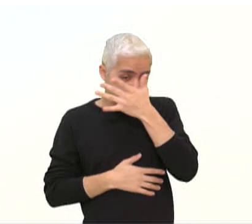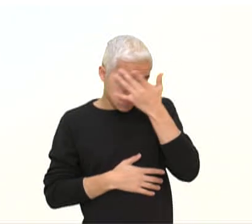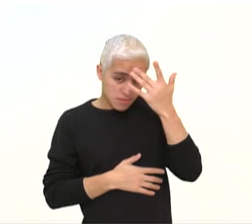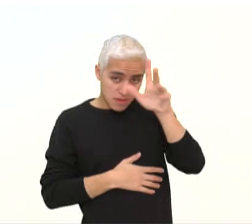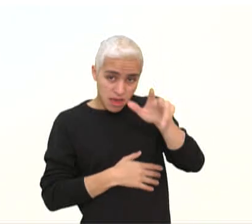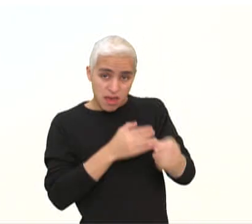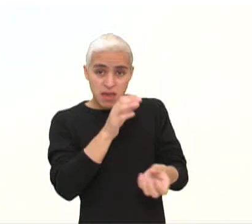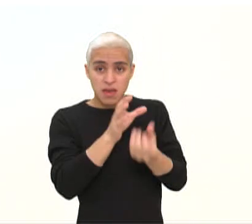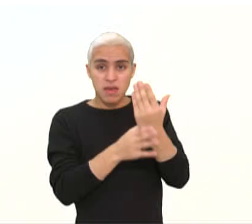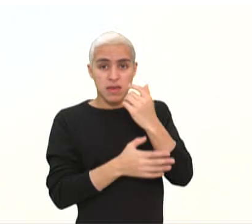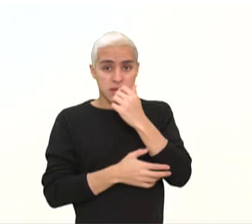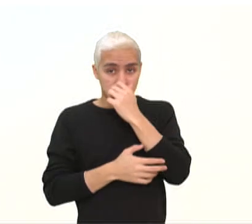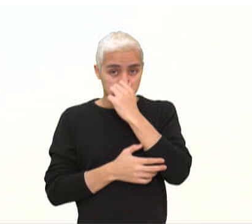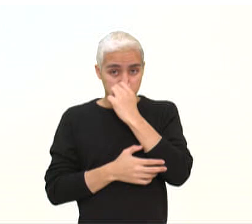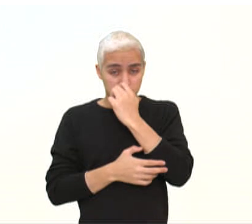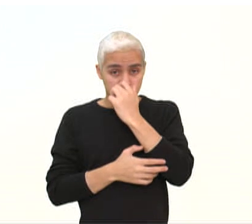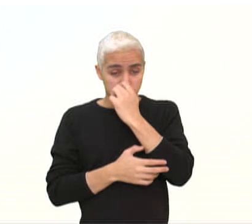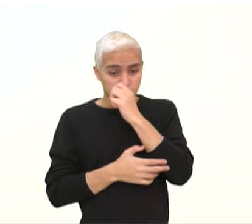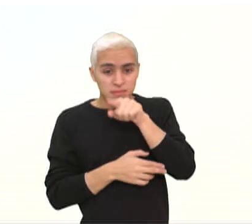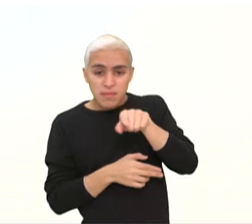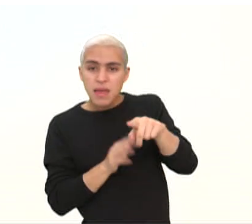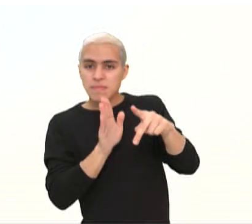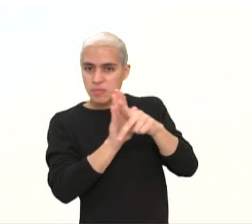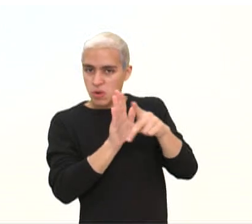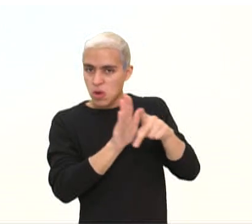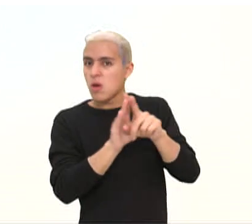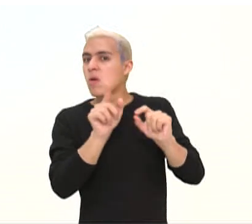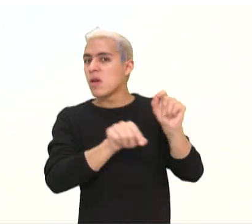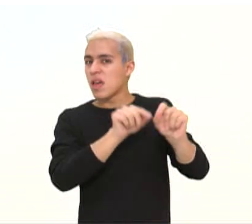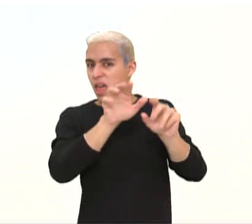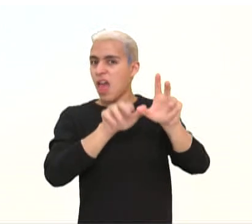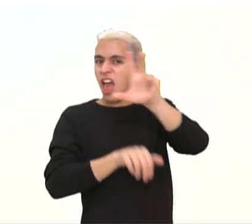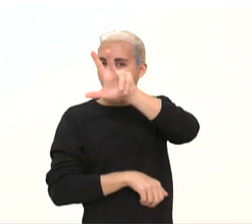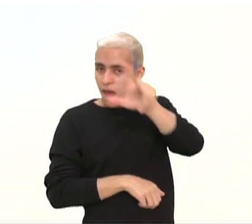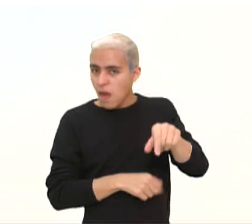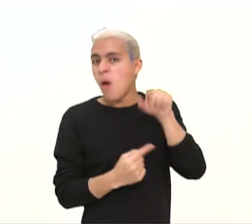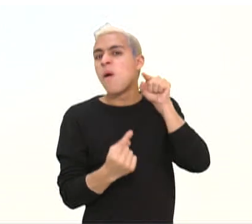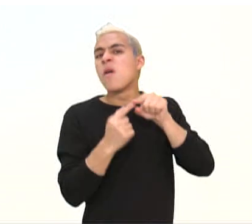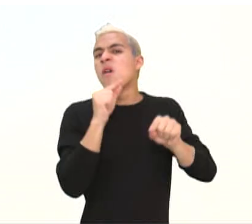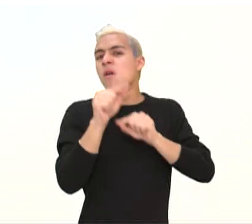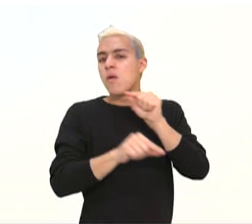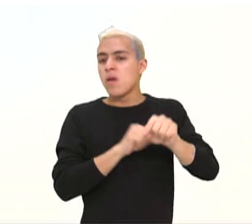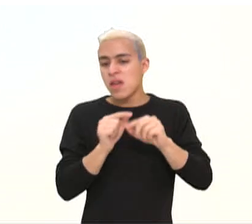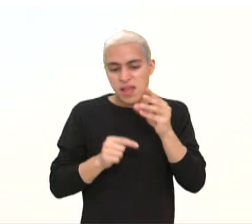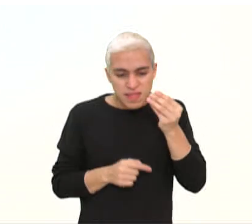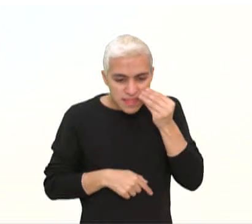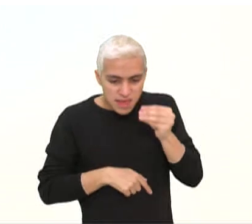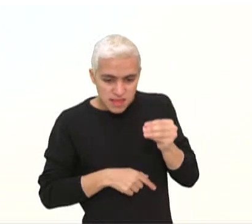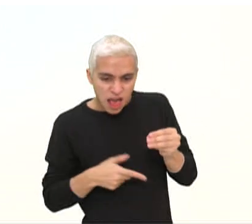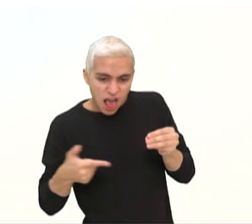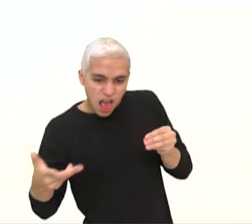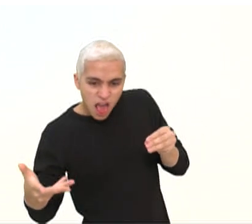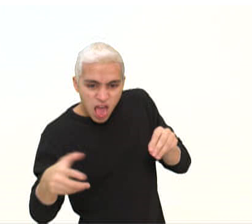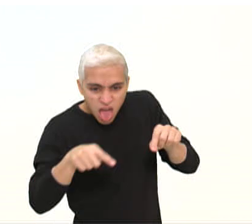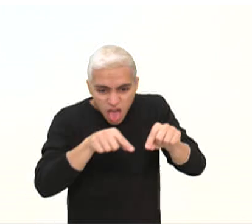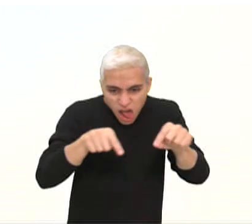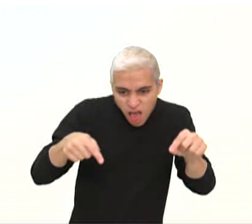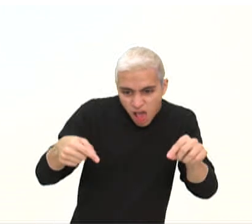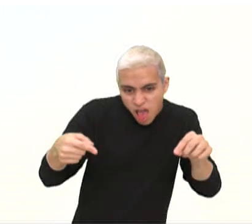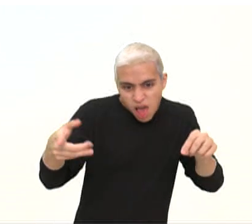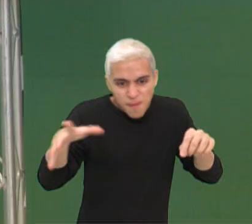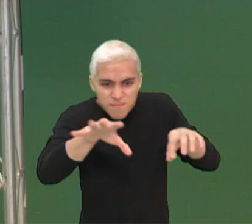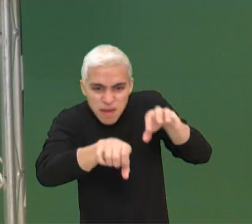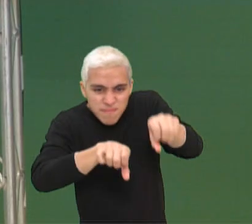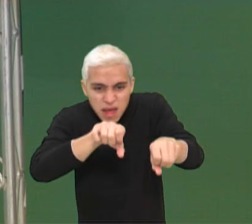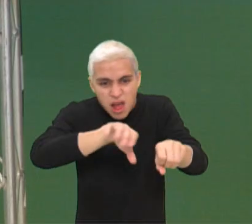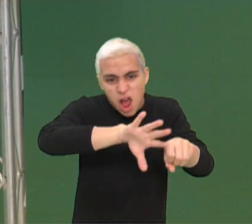criaram a promoção dama. Então um jogo africano, né? O objetivo é capturar ou imobilizar as peças do adversário. O jogador que